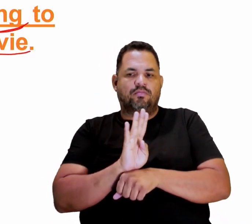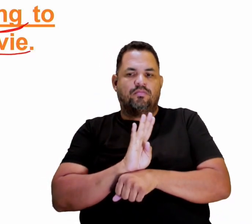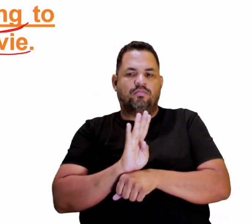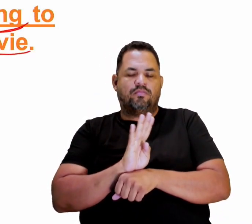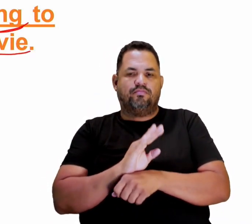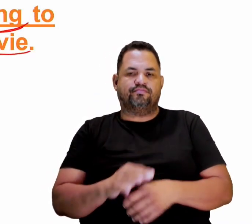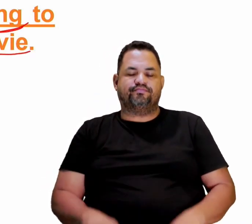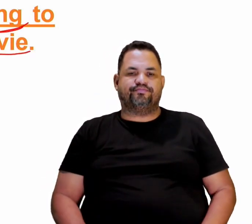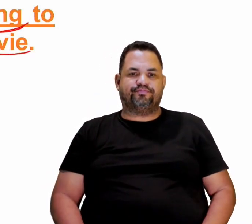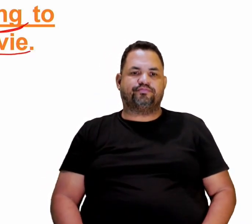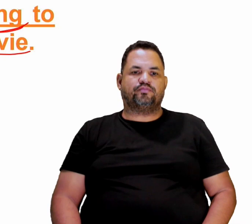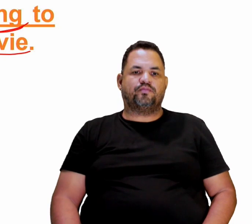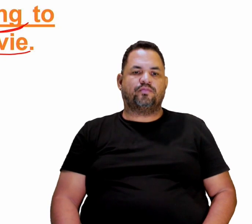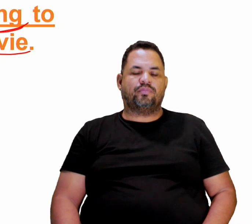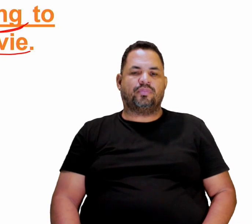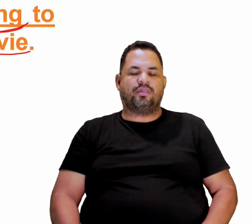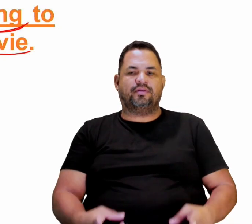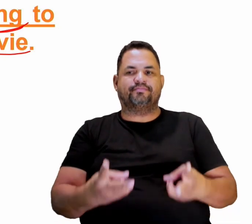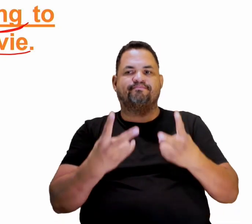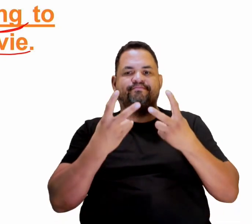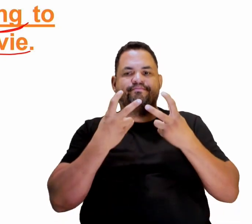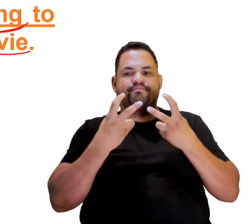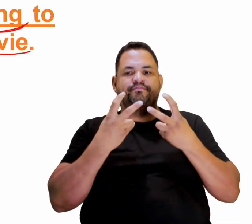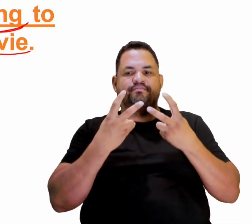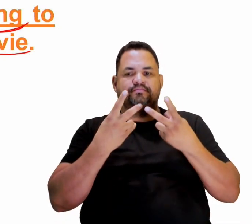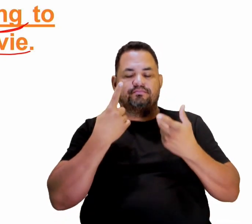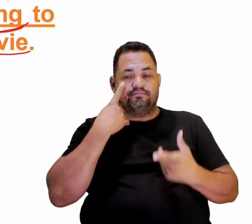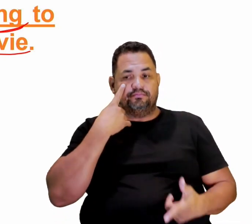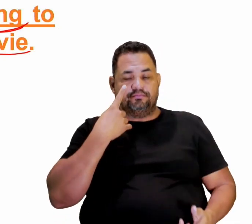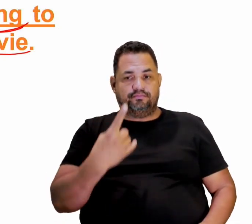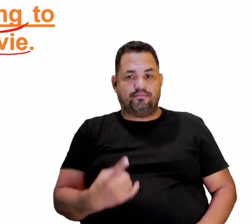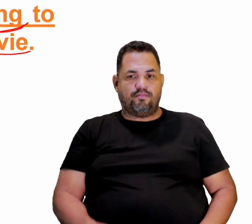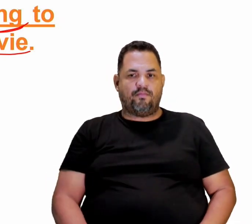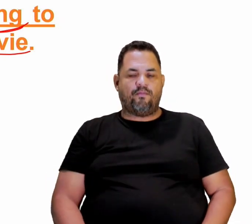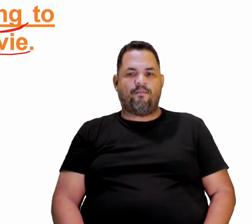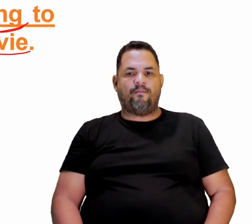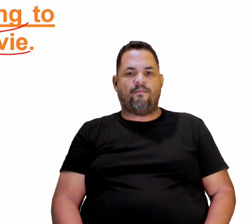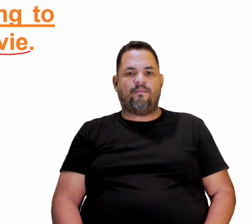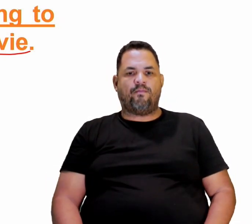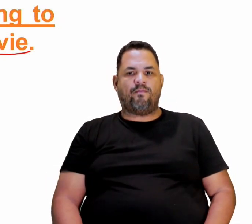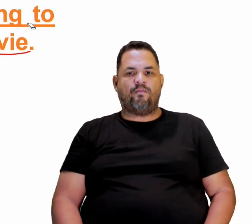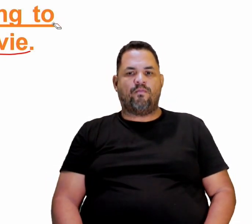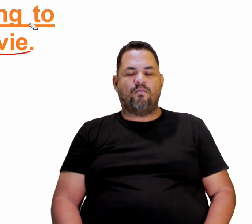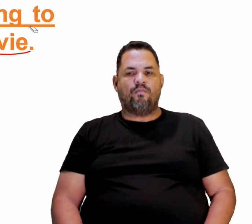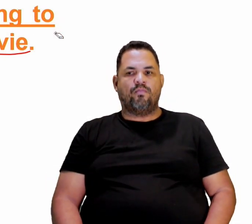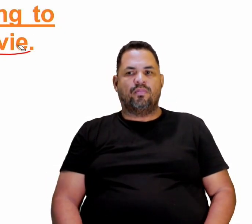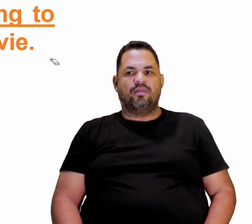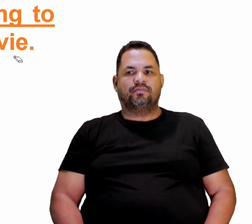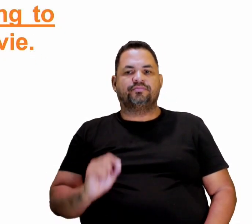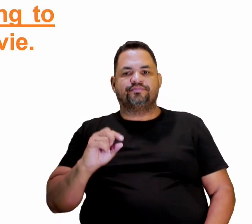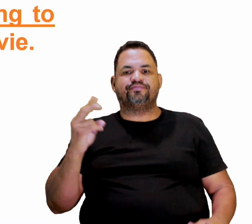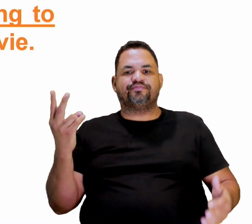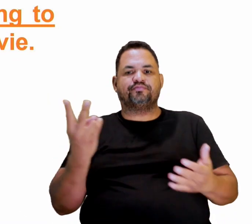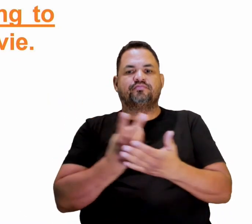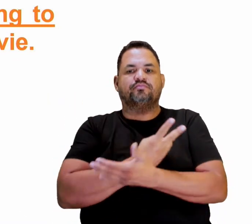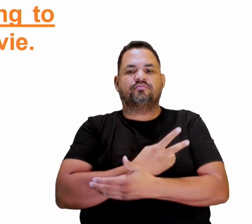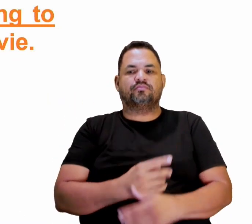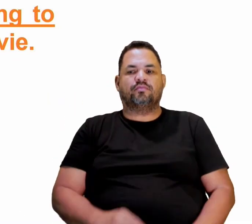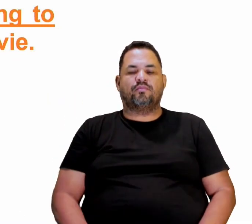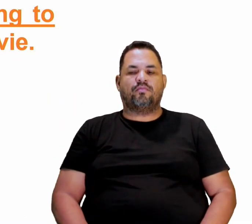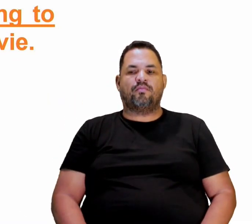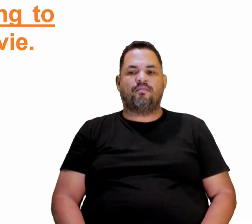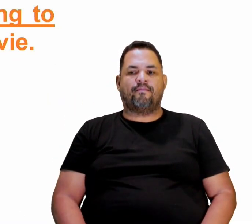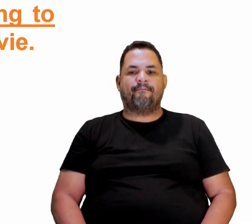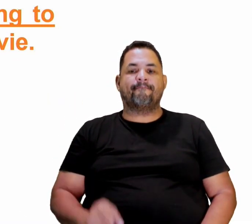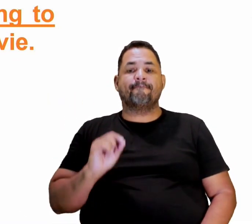assistir um filme perceba aí que que aconteceu aqui